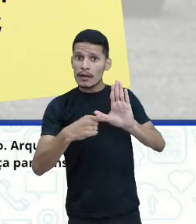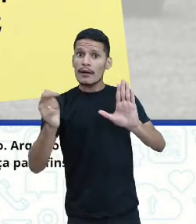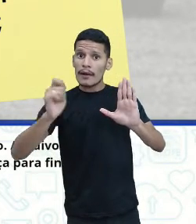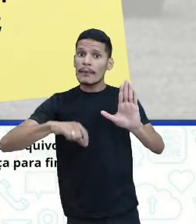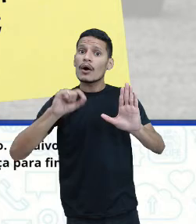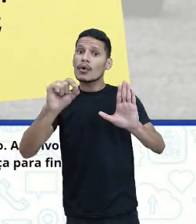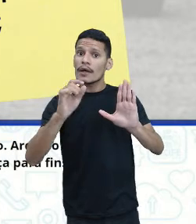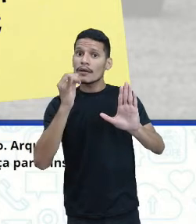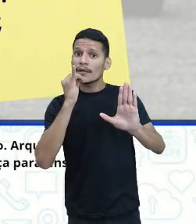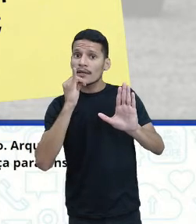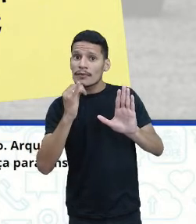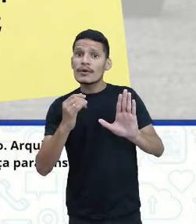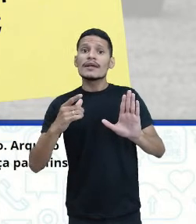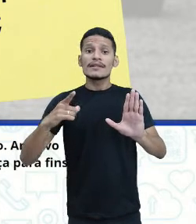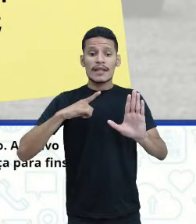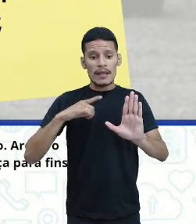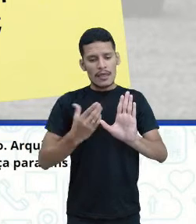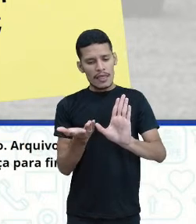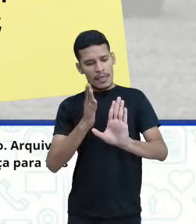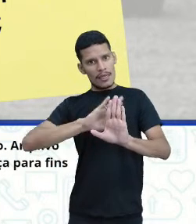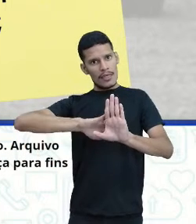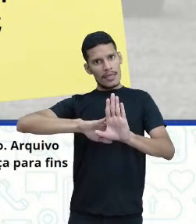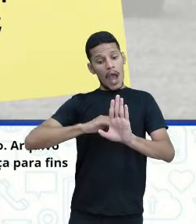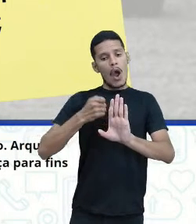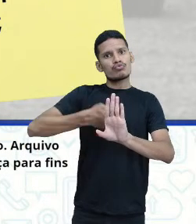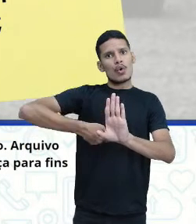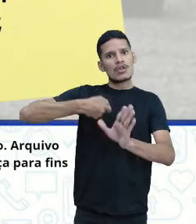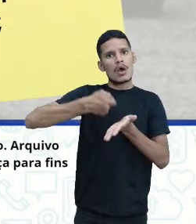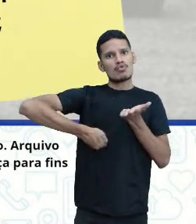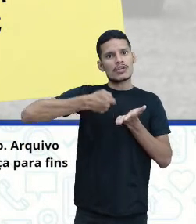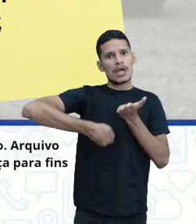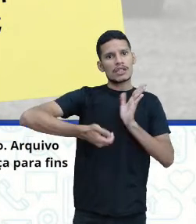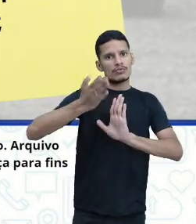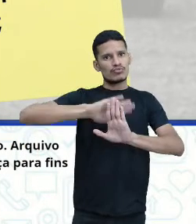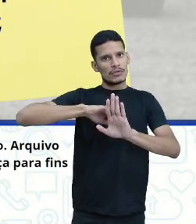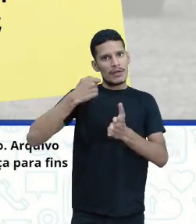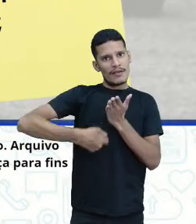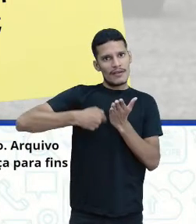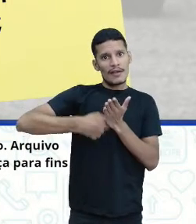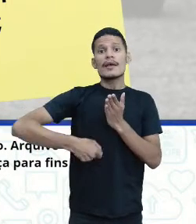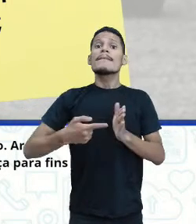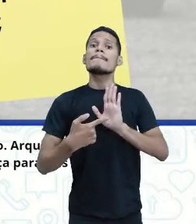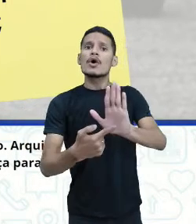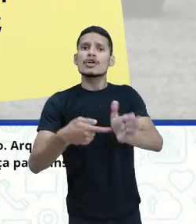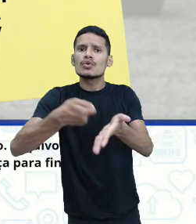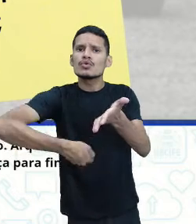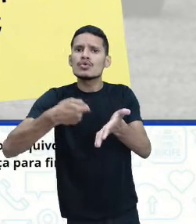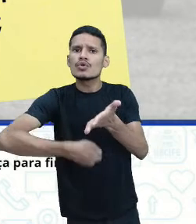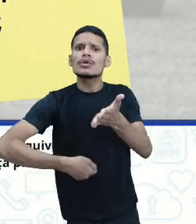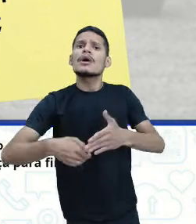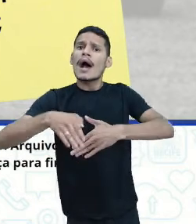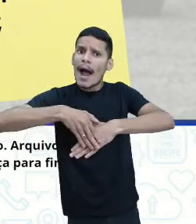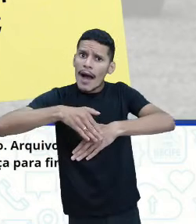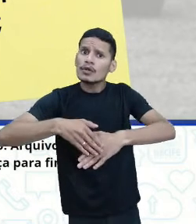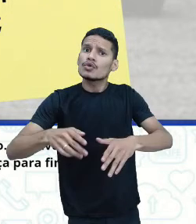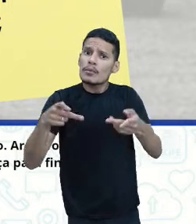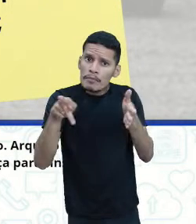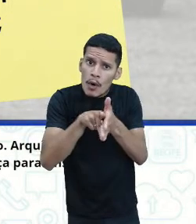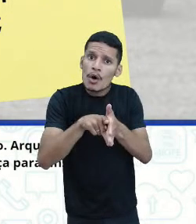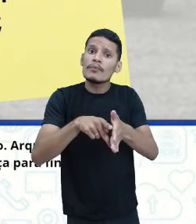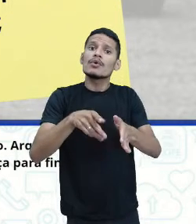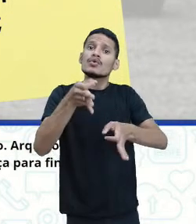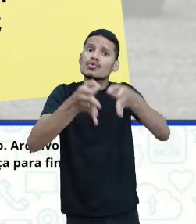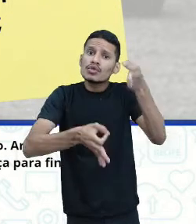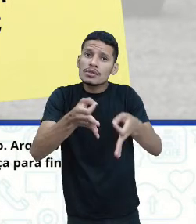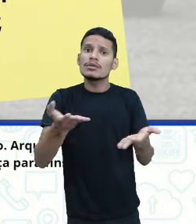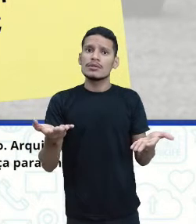modo vão encobrir o autoritarismo. Aí vocês vão ver como a ditadura ela é autoritária pelos seus próprios atos de justiça,